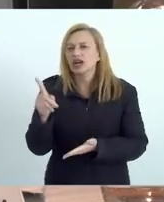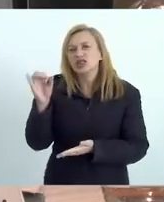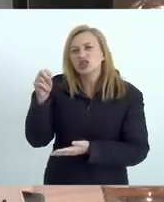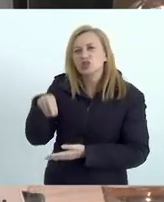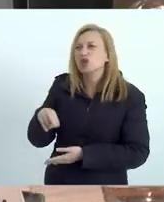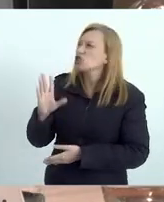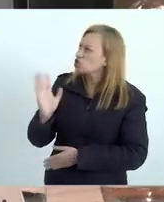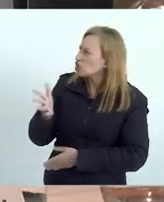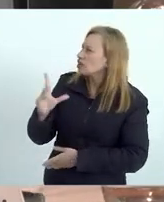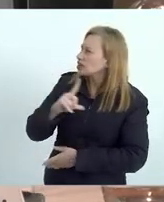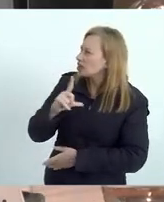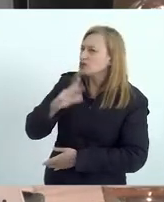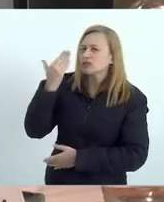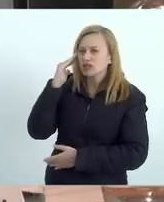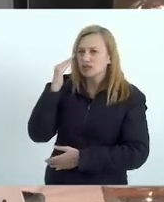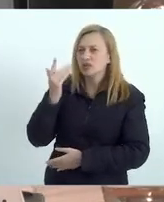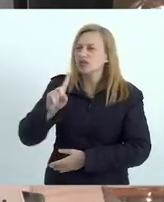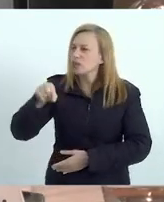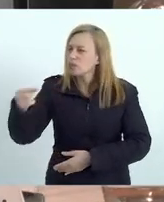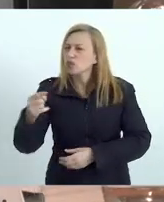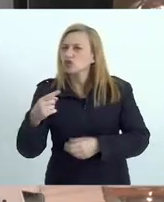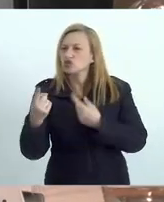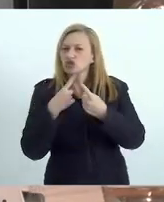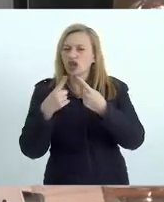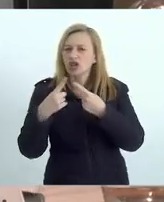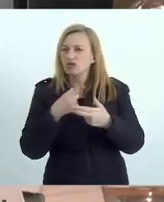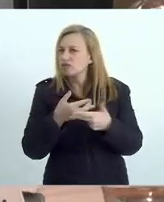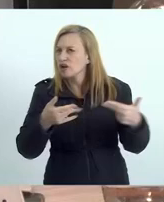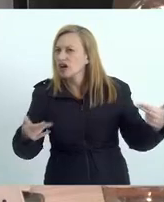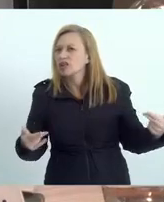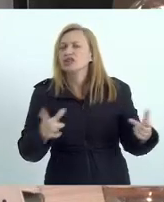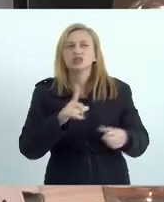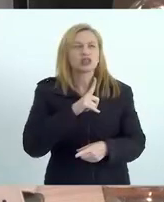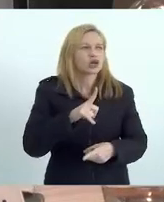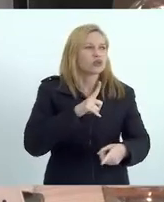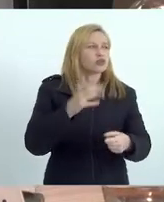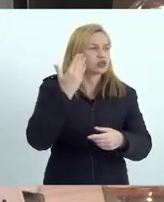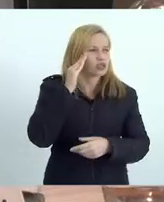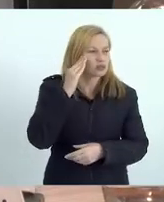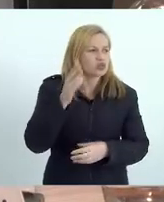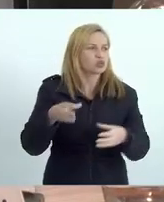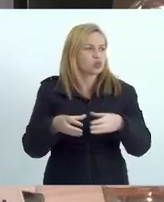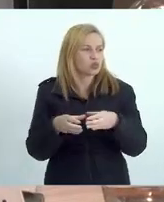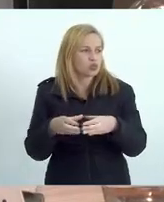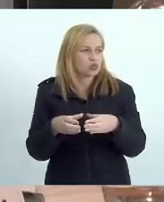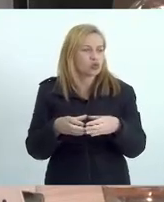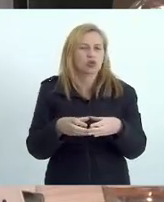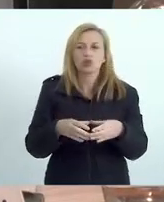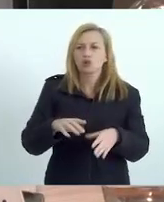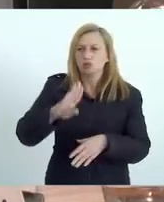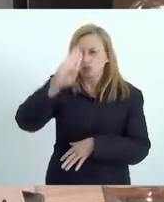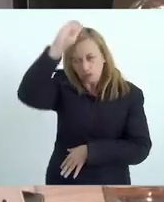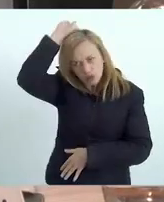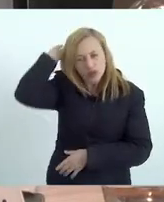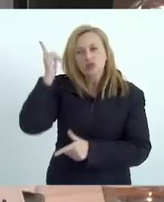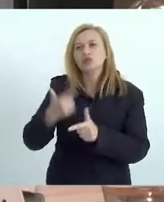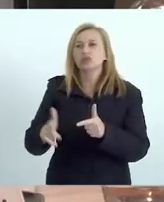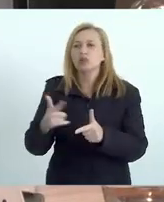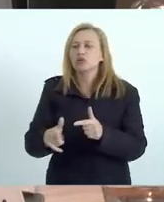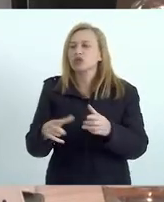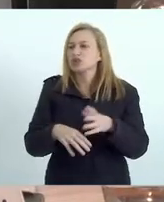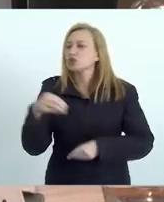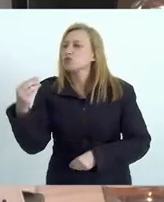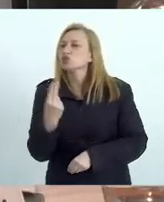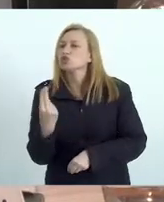seguinte já já existe um entendimento depois de muito diálogo já existe um entendimento do Corpo de Bombeiros do problema faça esse